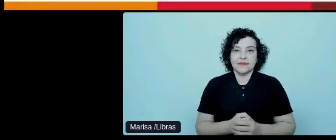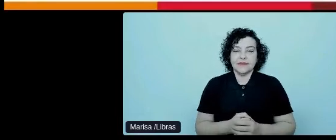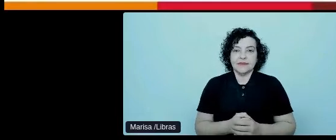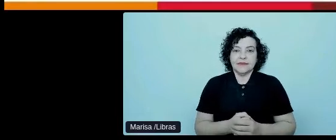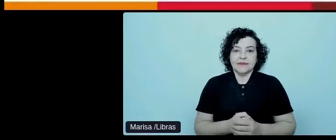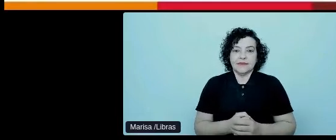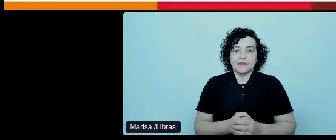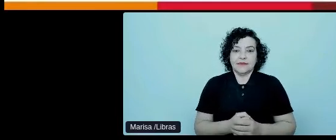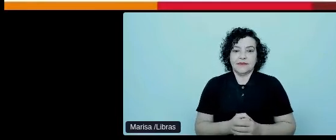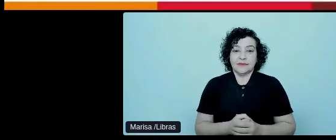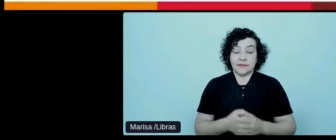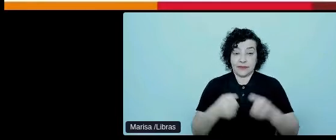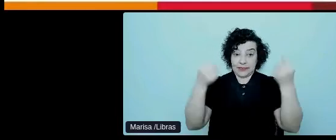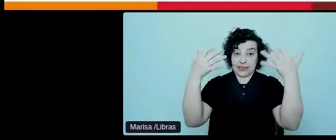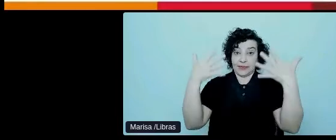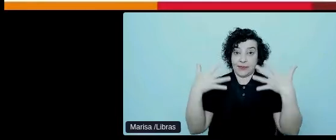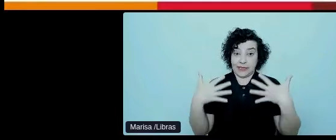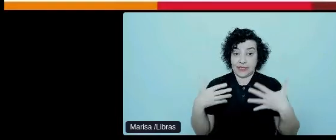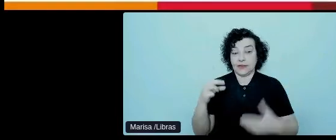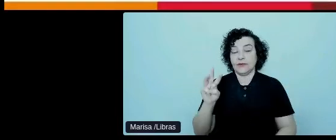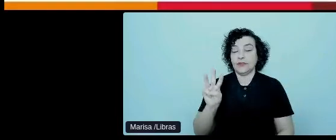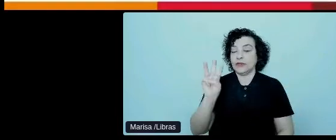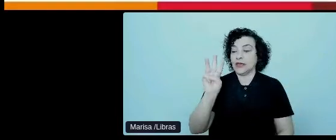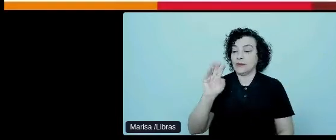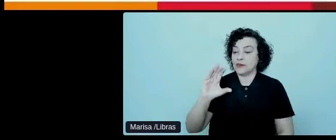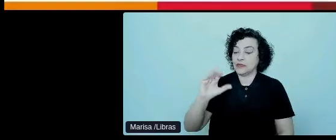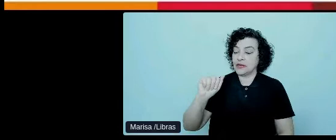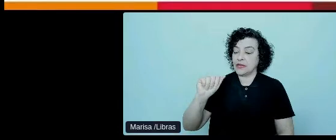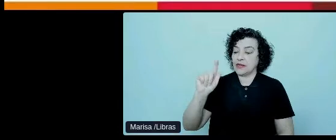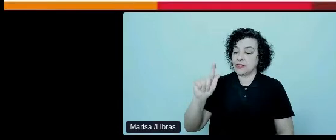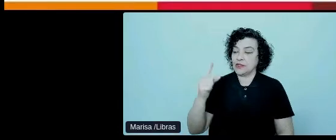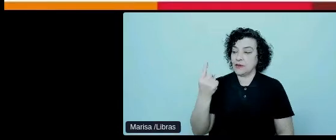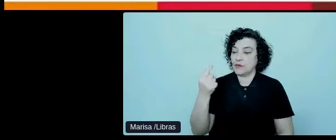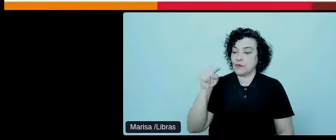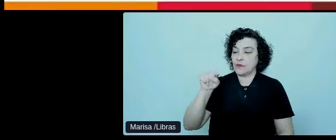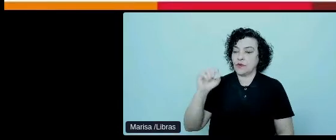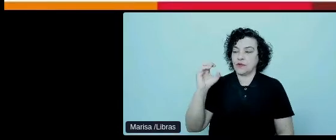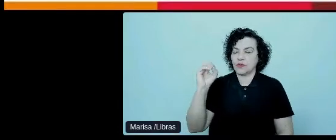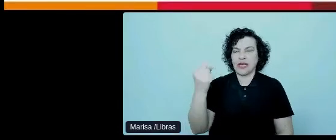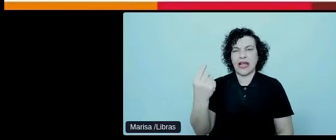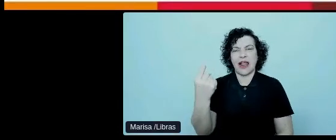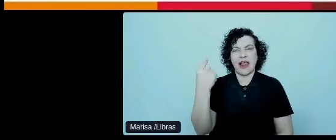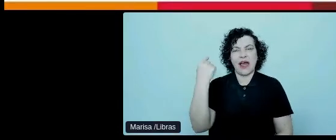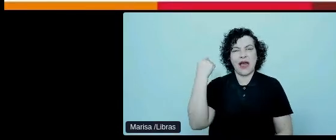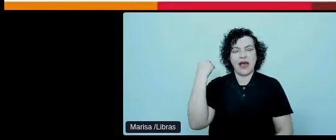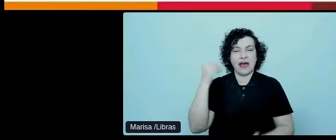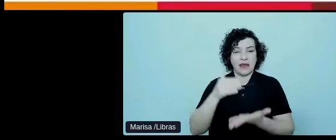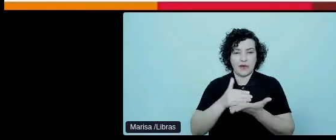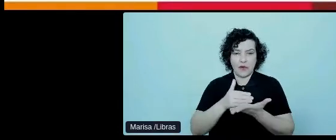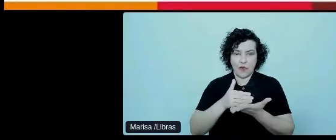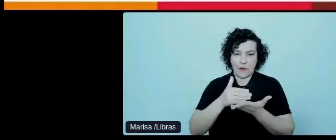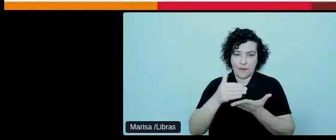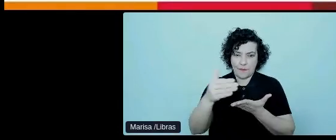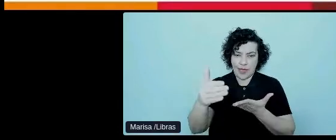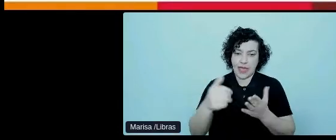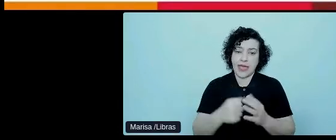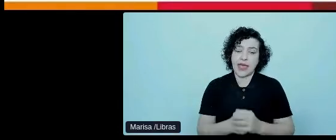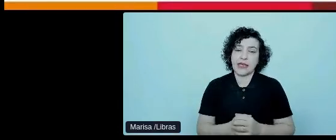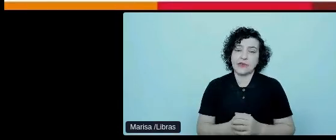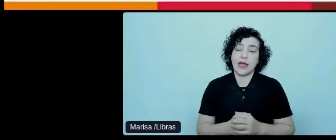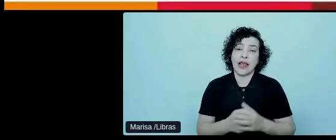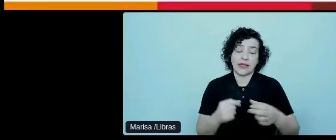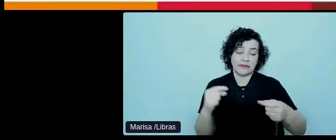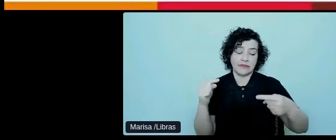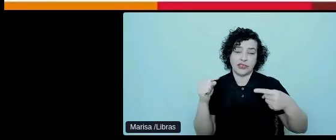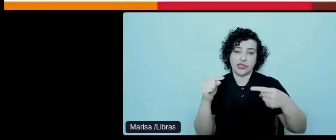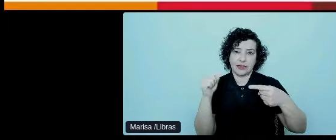Então, falando da WCAG 1.0, lá no iniciozinho, ela era dividida em algumas partes que a